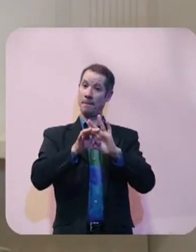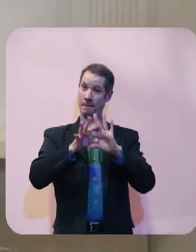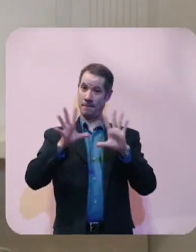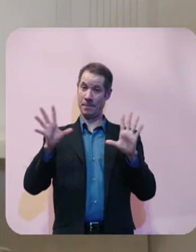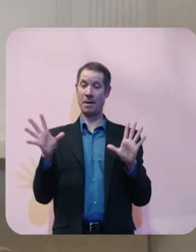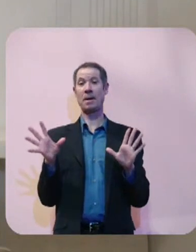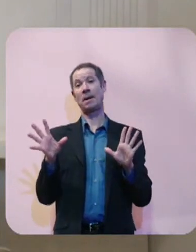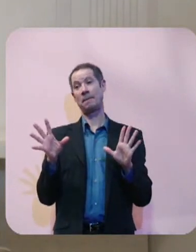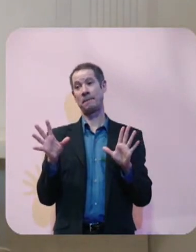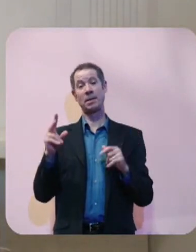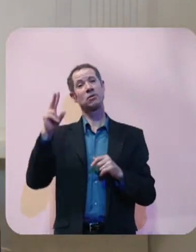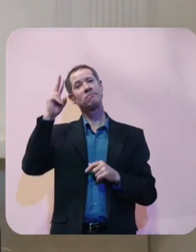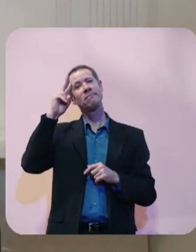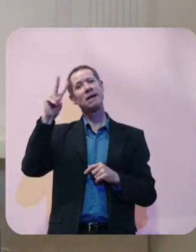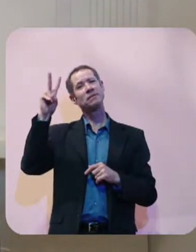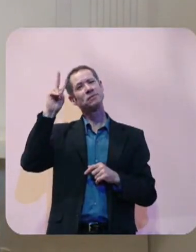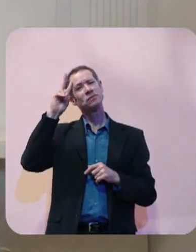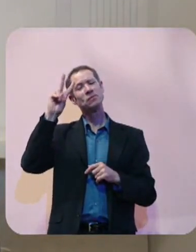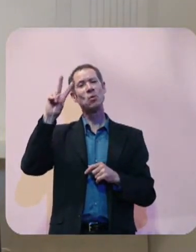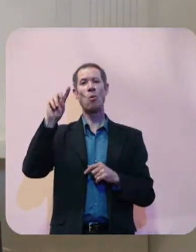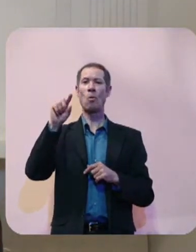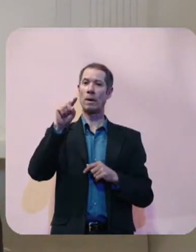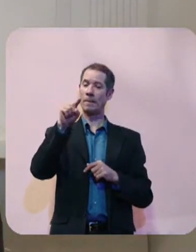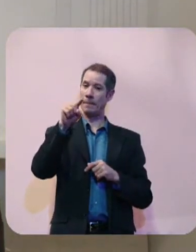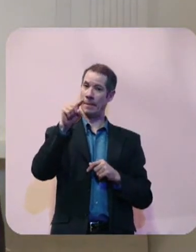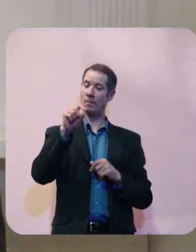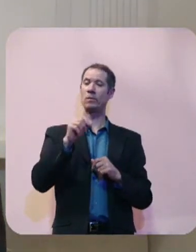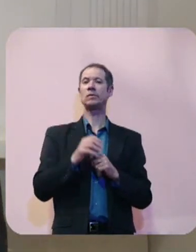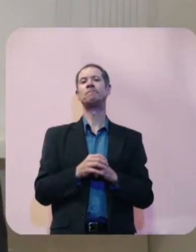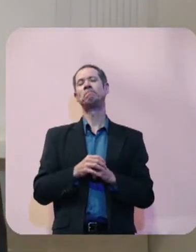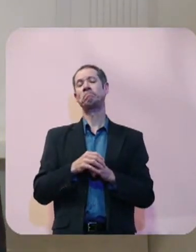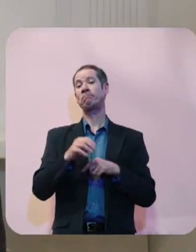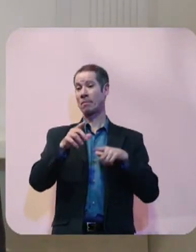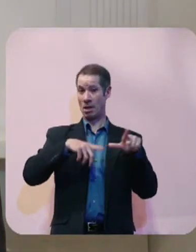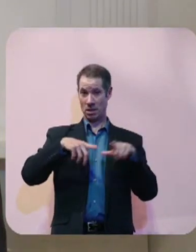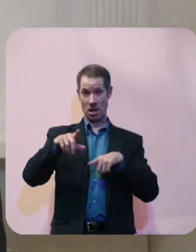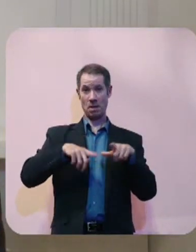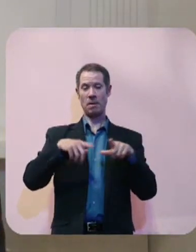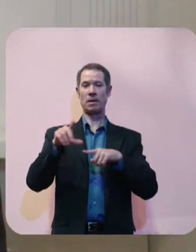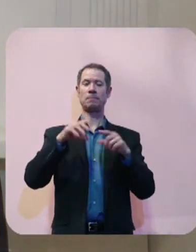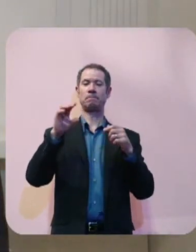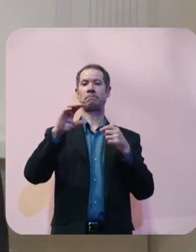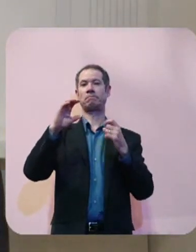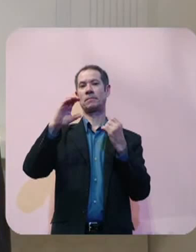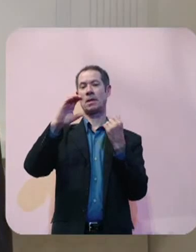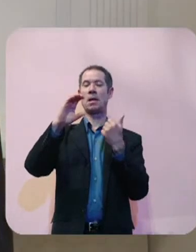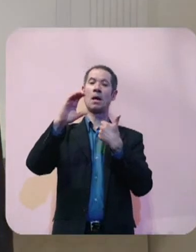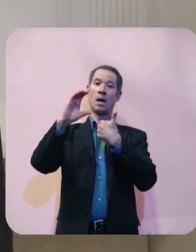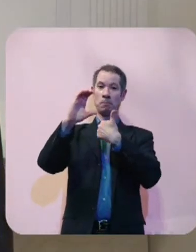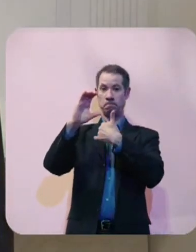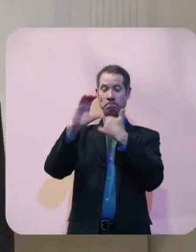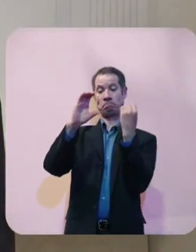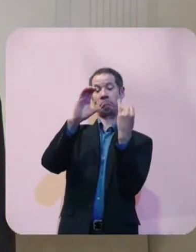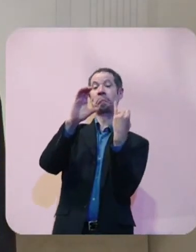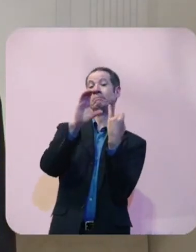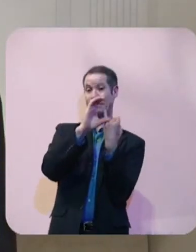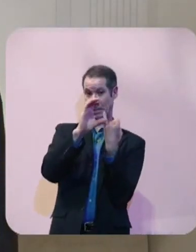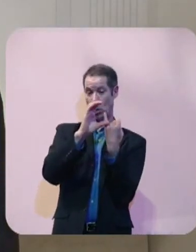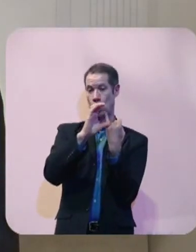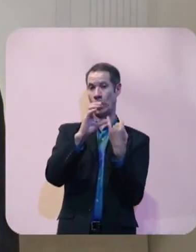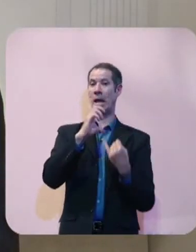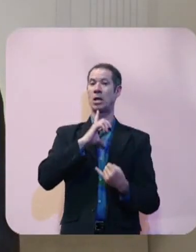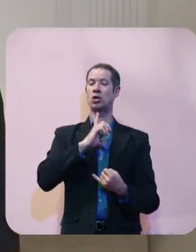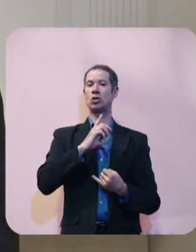só falar uma história para você. A gente estava trabalhando com a Cristolândia e na Cristolândia tinha um